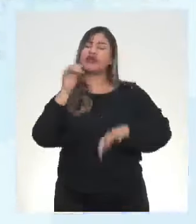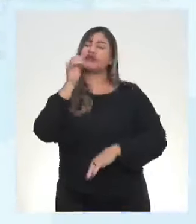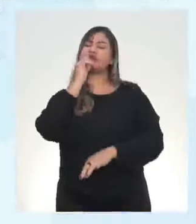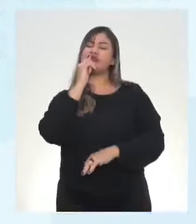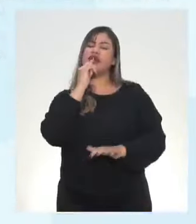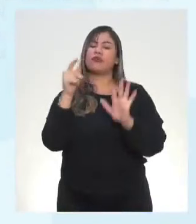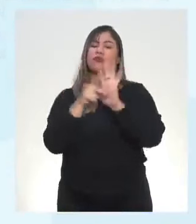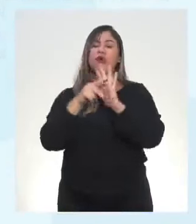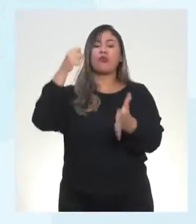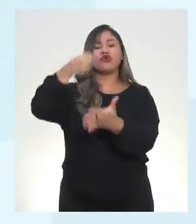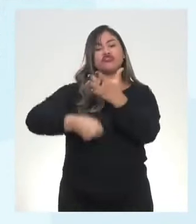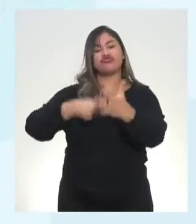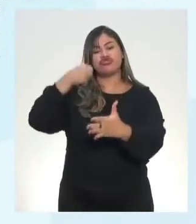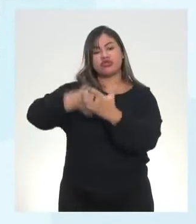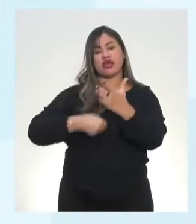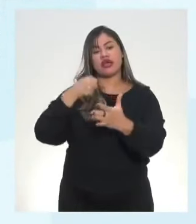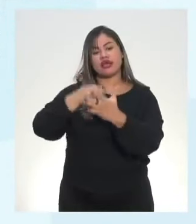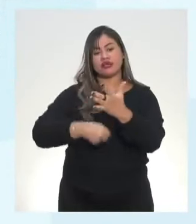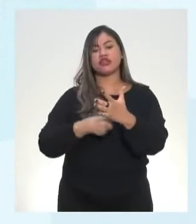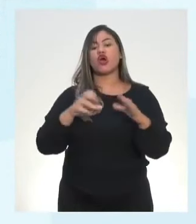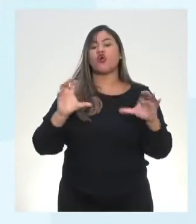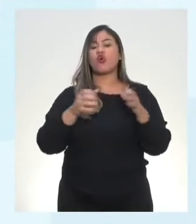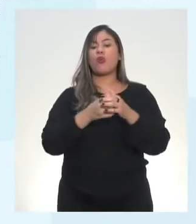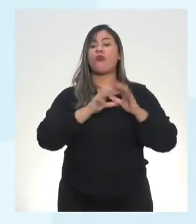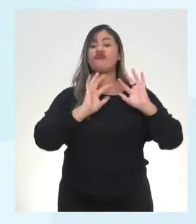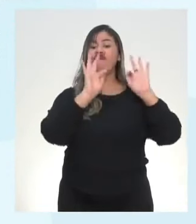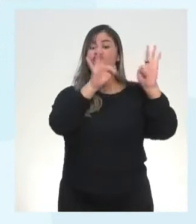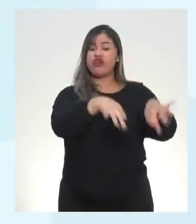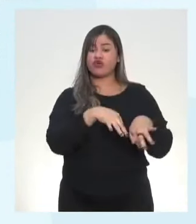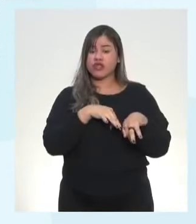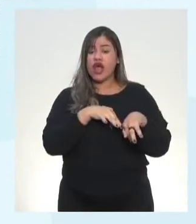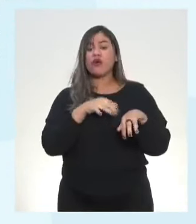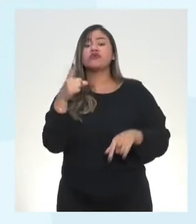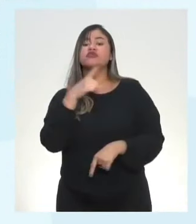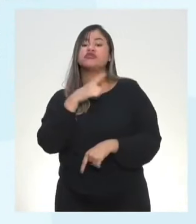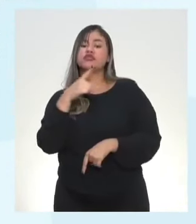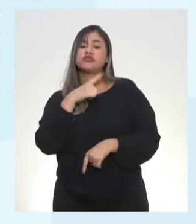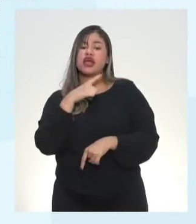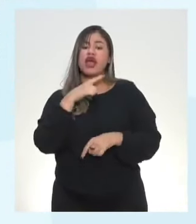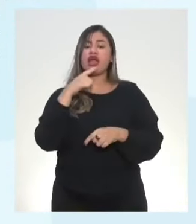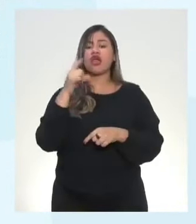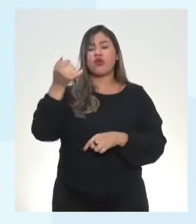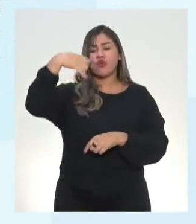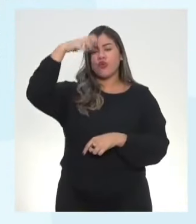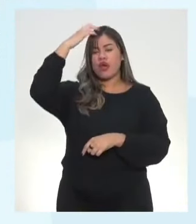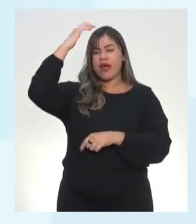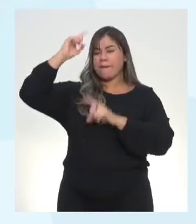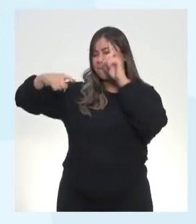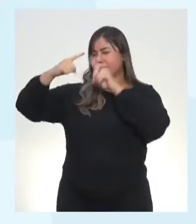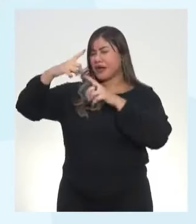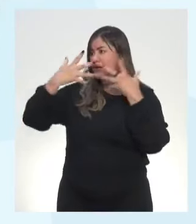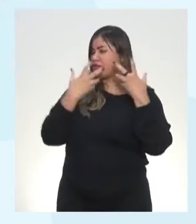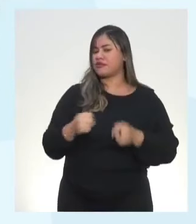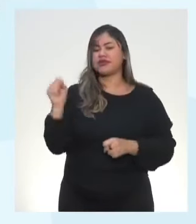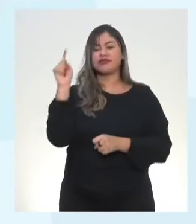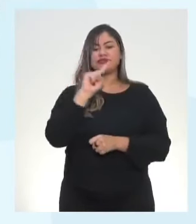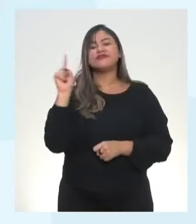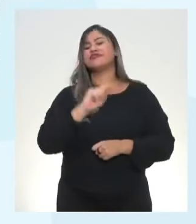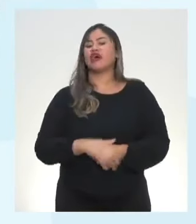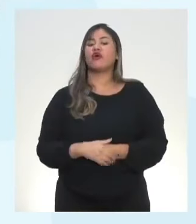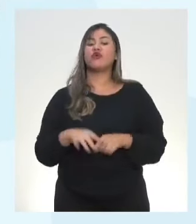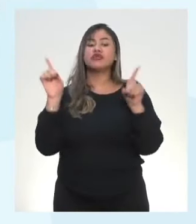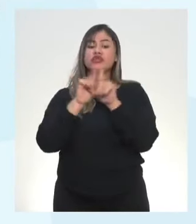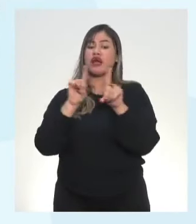de resistência da nobreza feudal à centralização do poder político. Lá na Inglaterra, pessoal, a Magna Carta